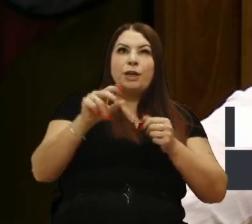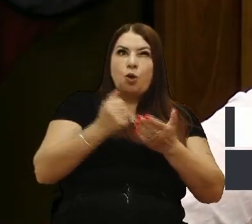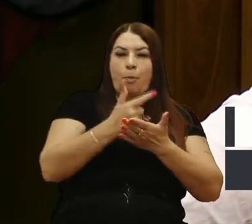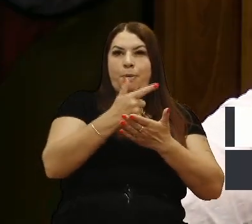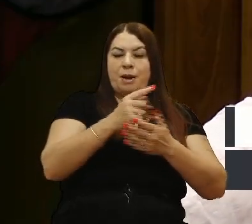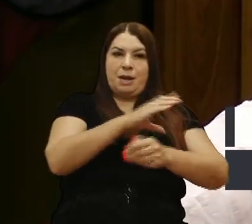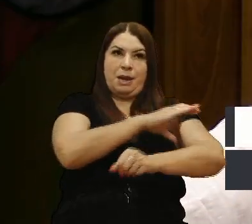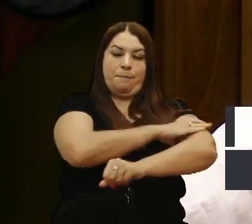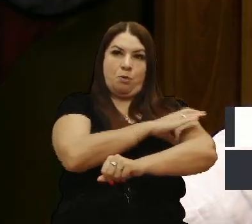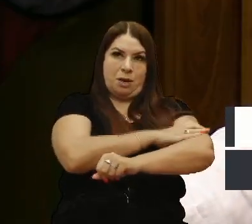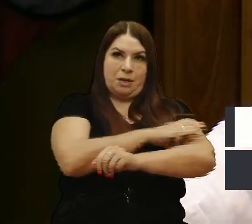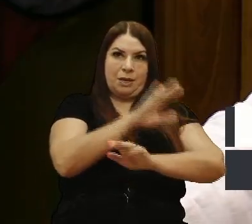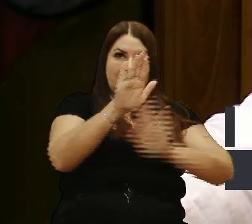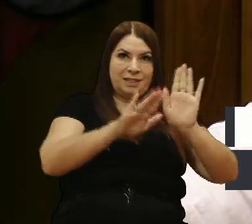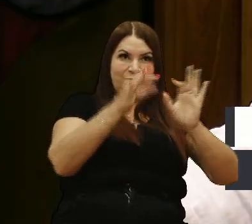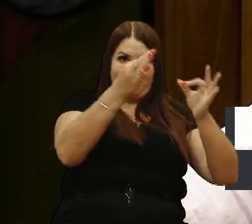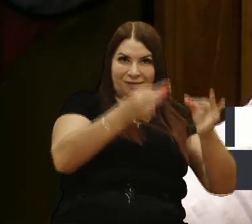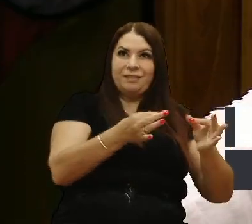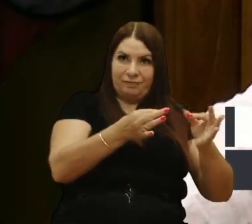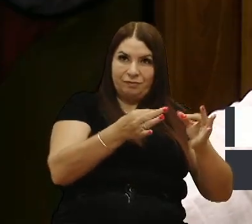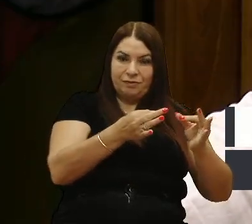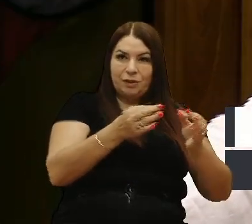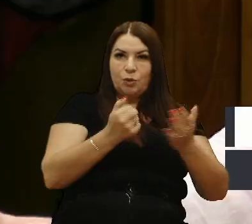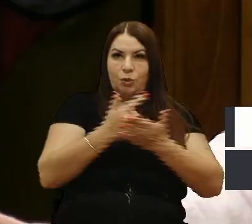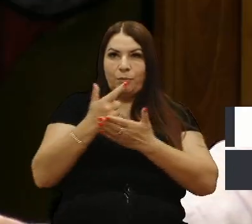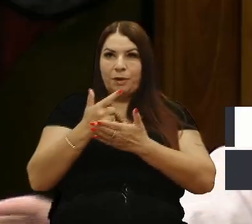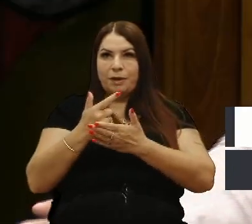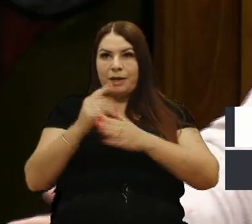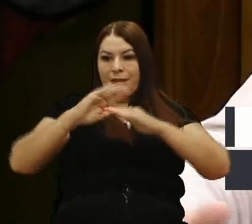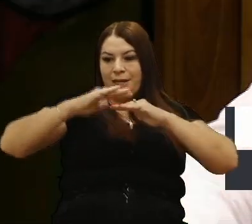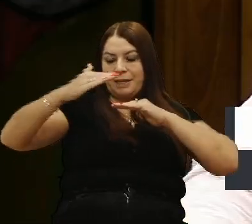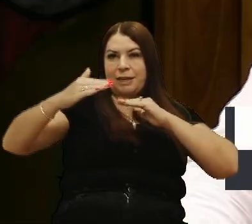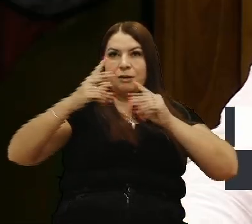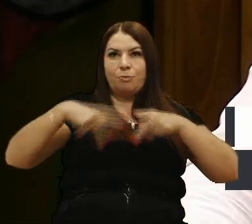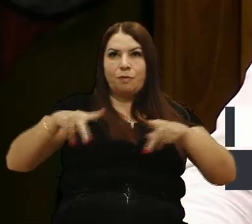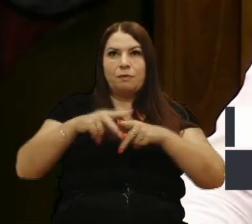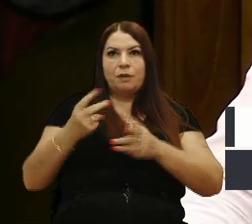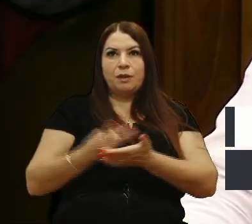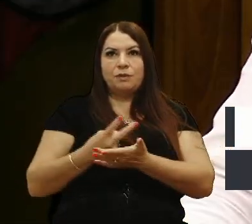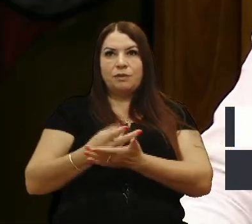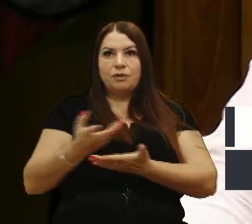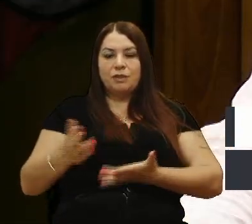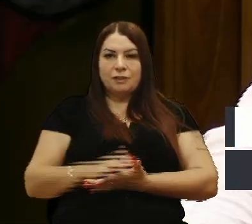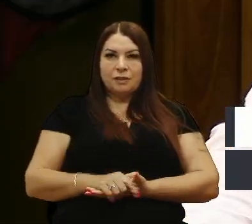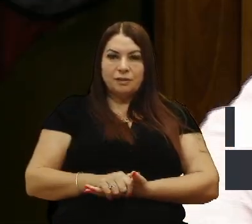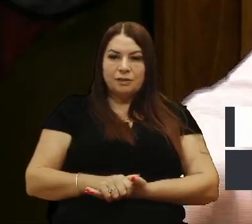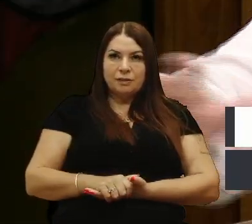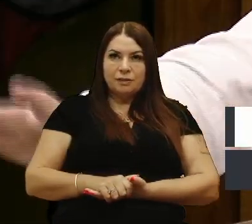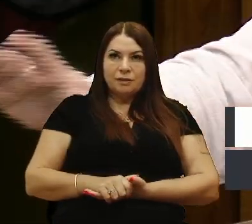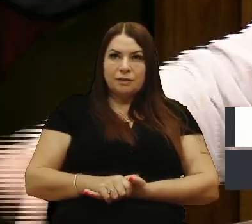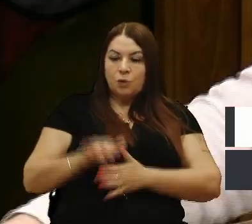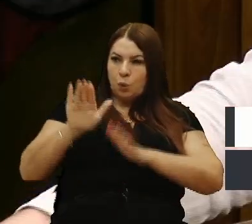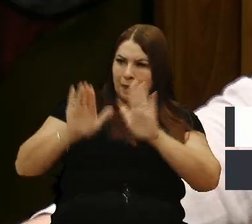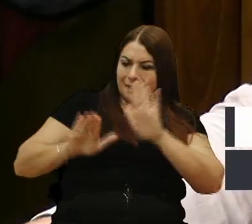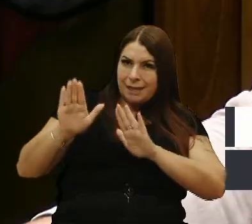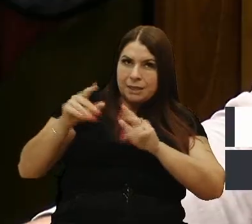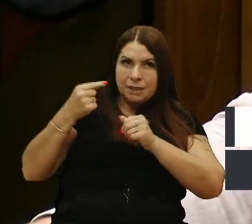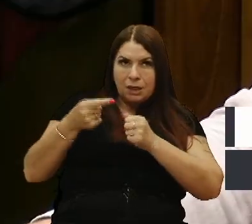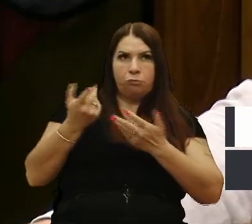uma caminhonete, a licitação dá certo. Quando é para comprar telhado para o povo, dá errado. Quando a licitação